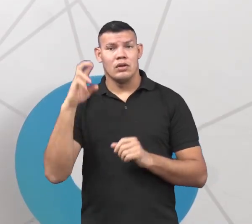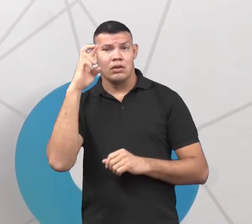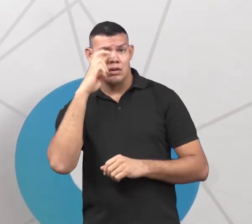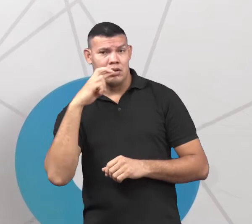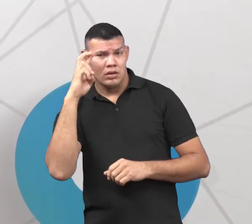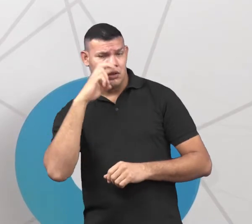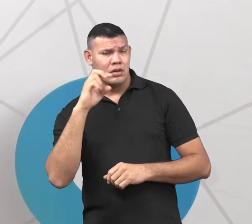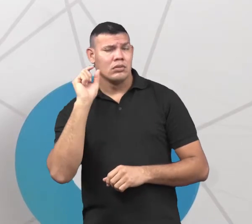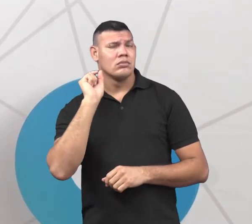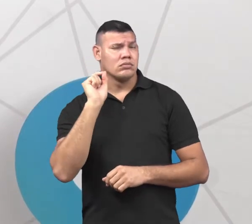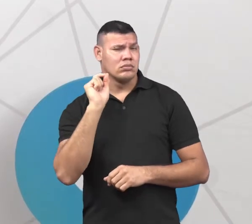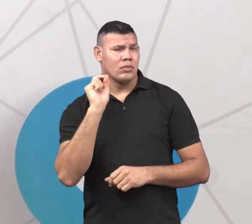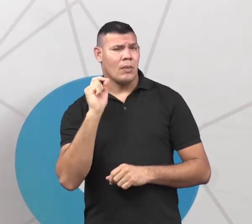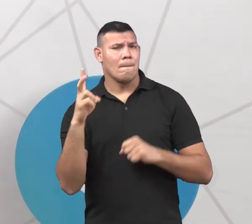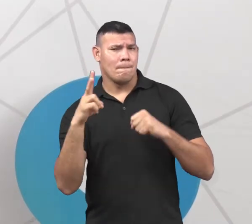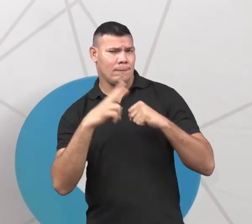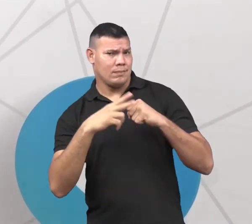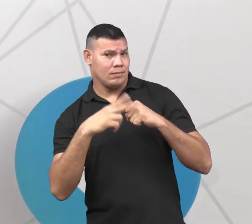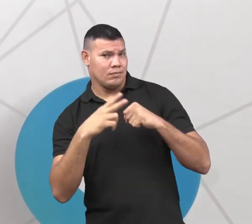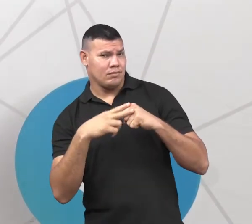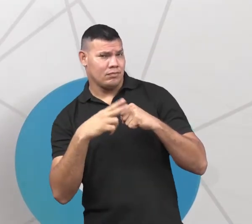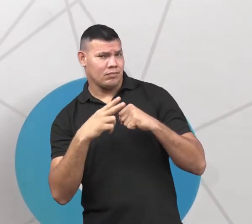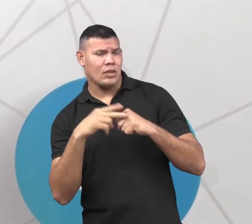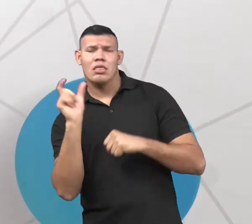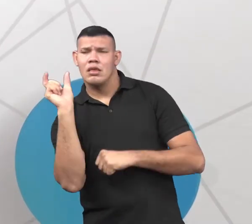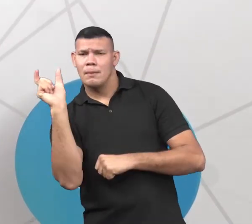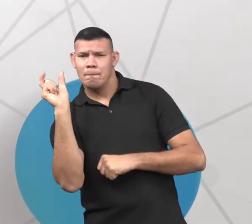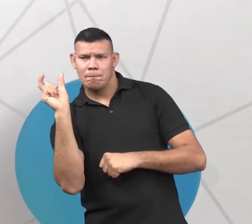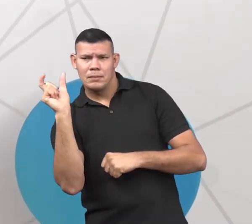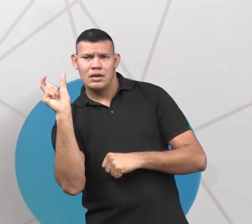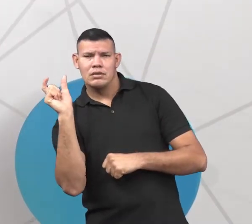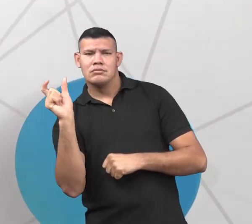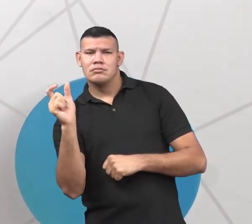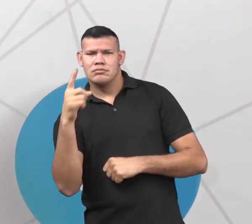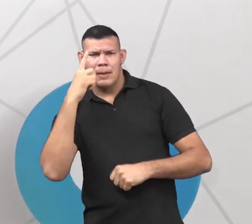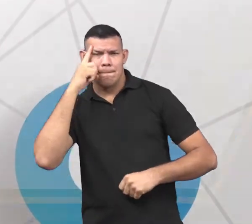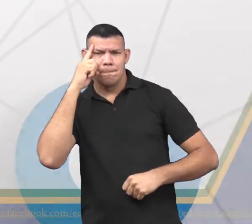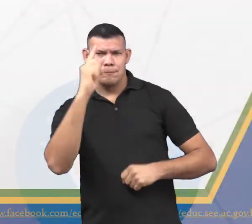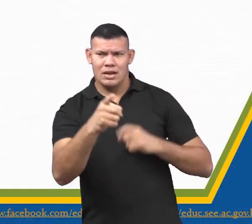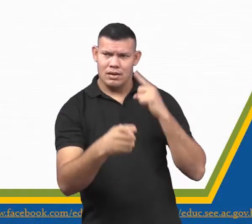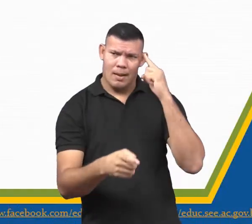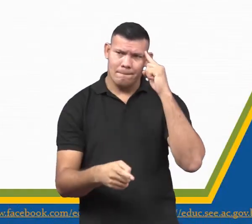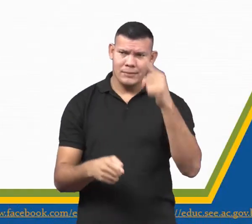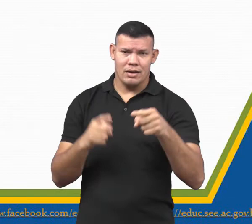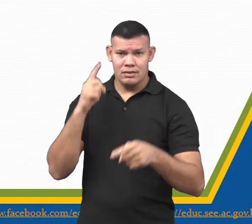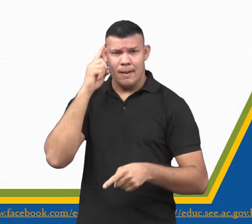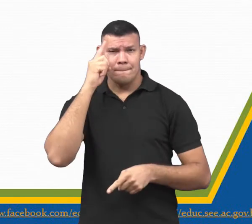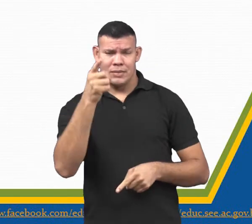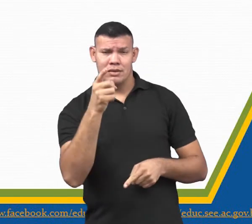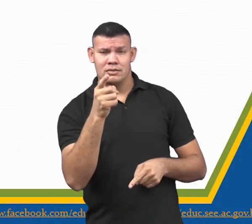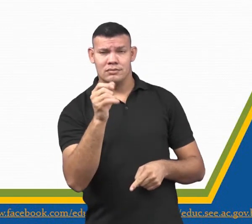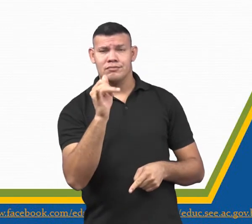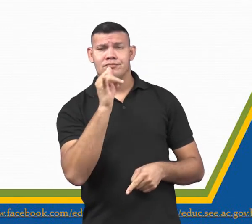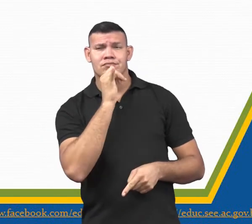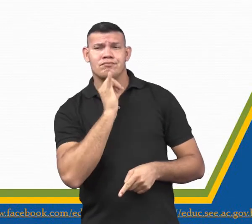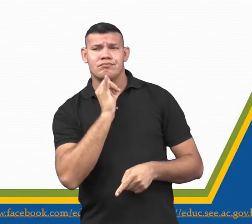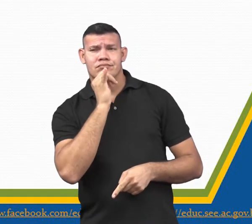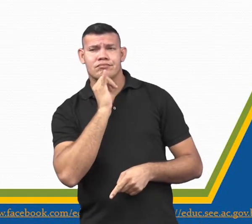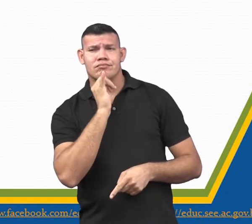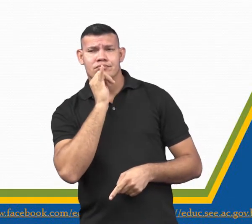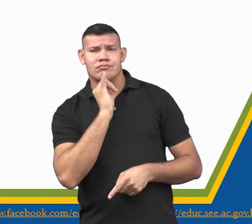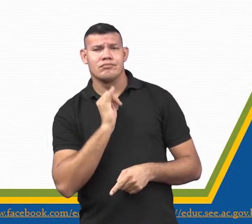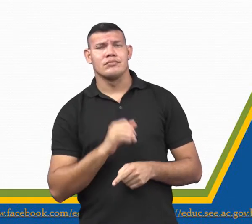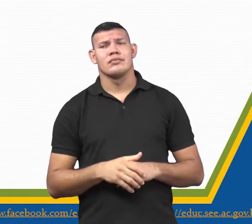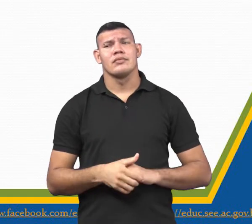verbo que vai denotar aí o imperativo, tá, pessoal? Tranquilos? Agora eu tenho outro exemplo. Arregla la